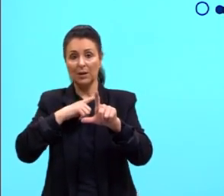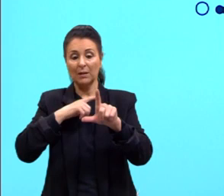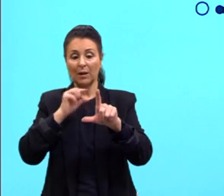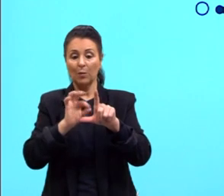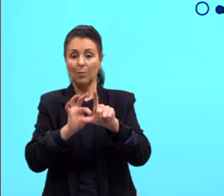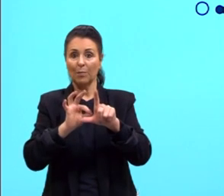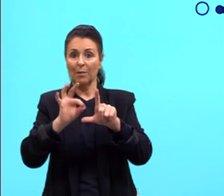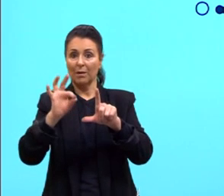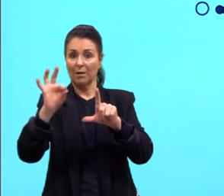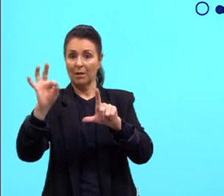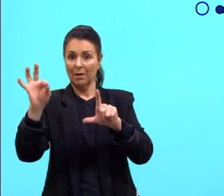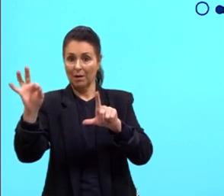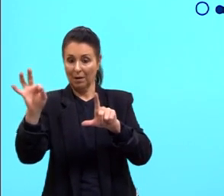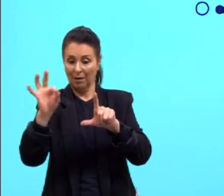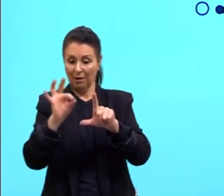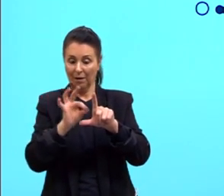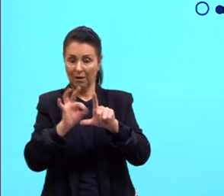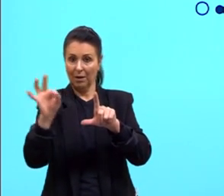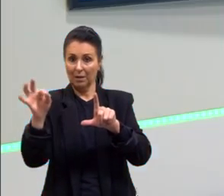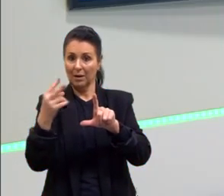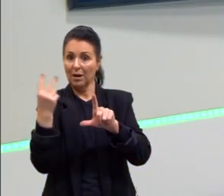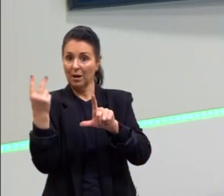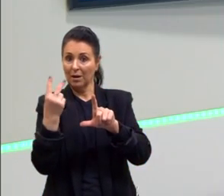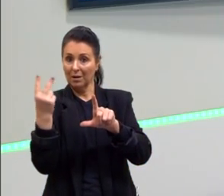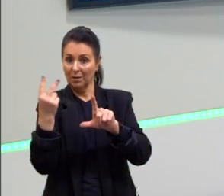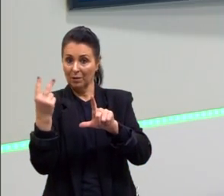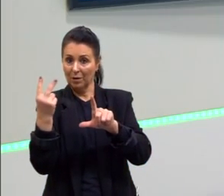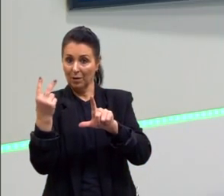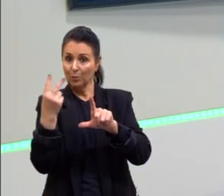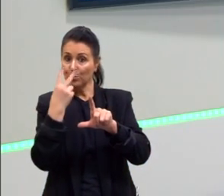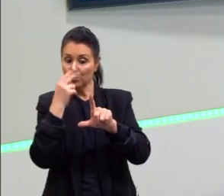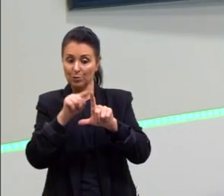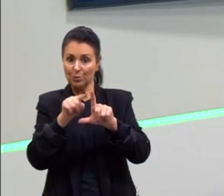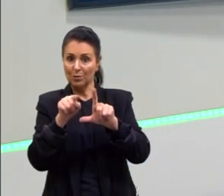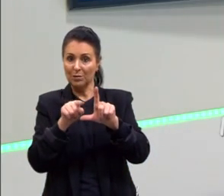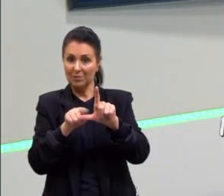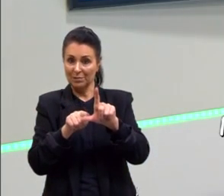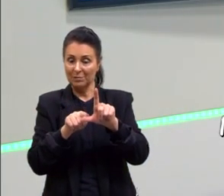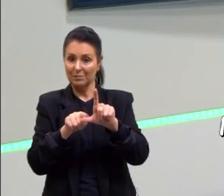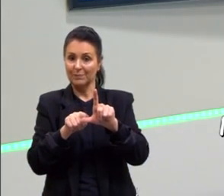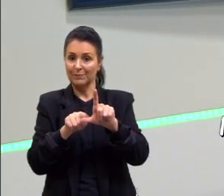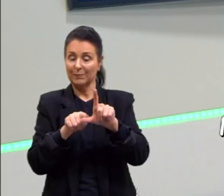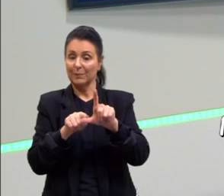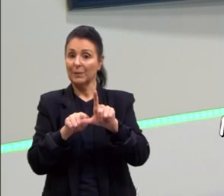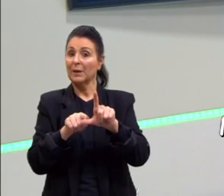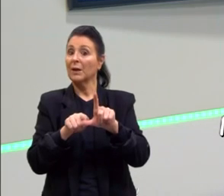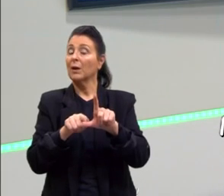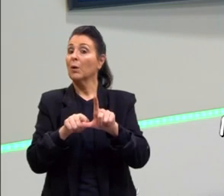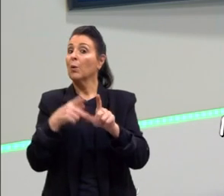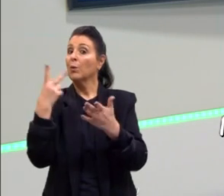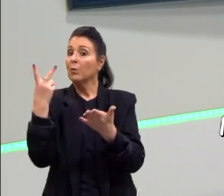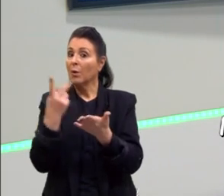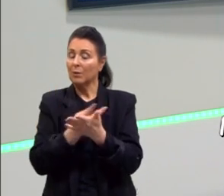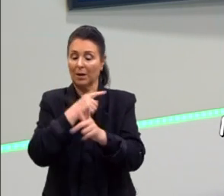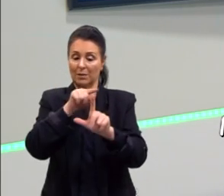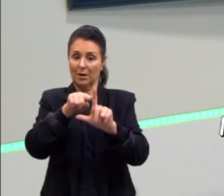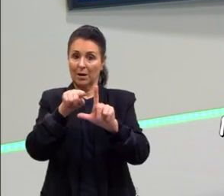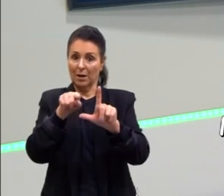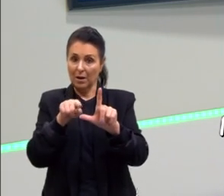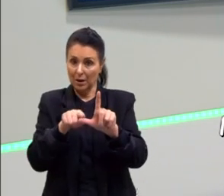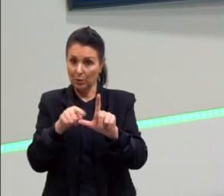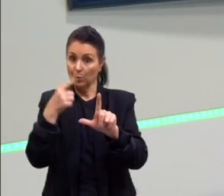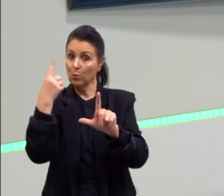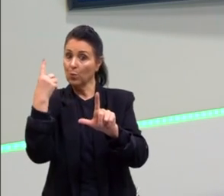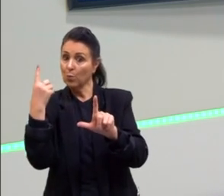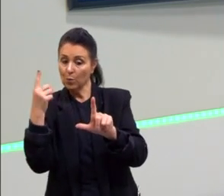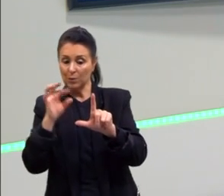de reta que é comum aos dois ângulos sempre que acontece tá de ângulos ter em